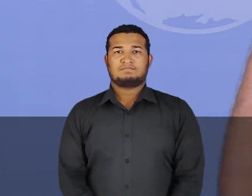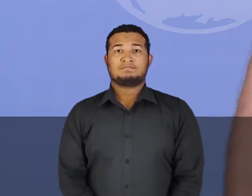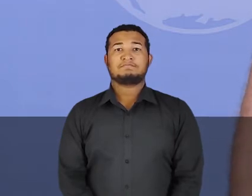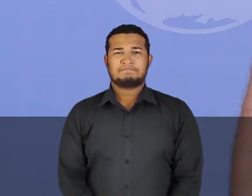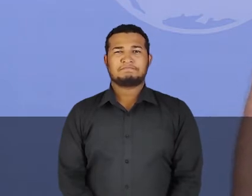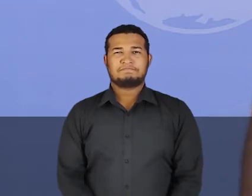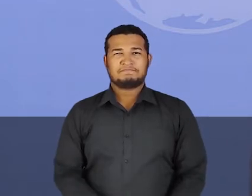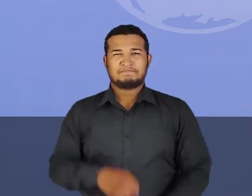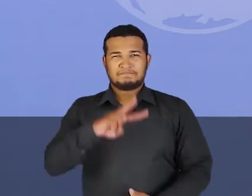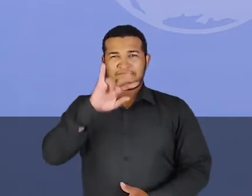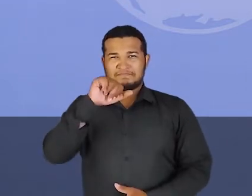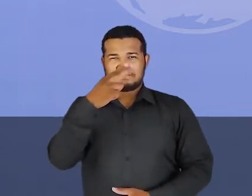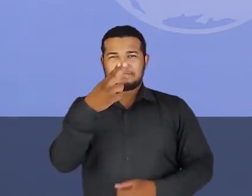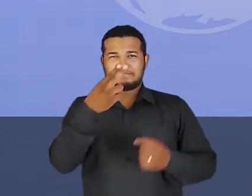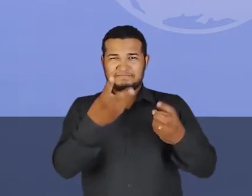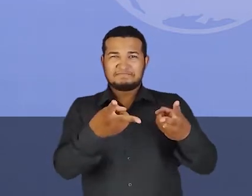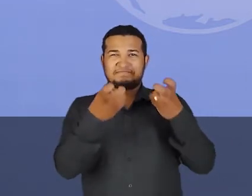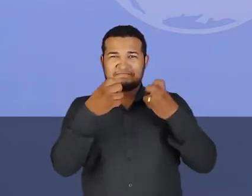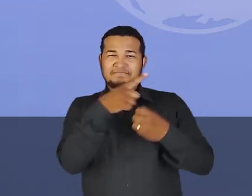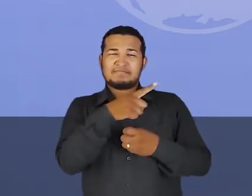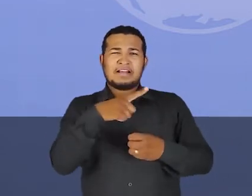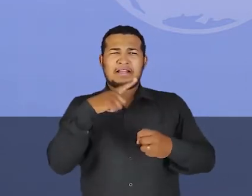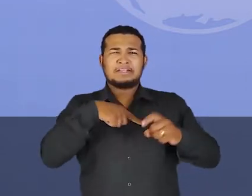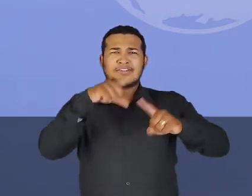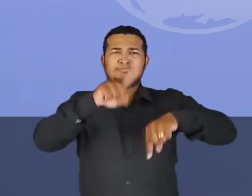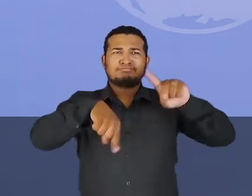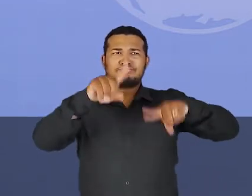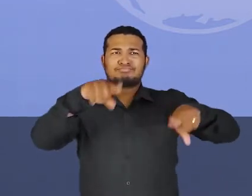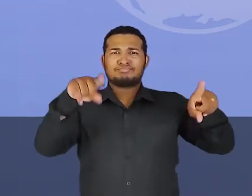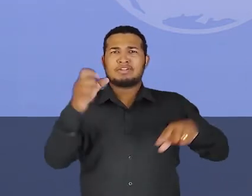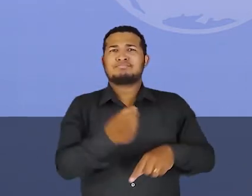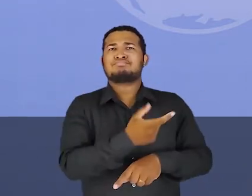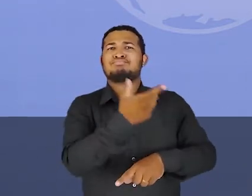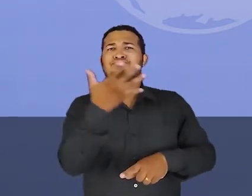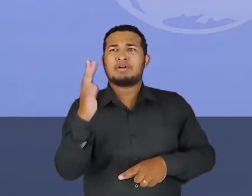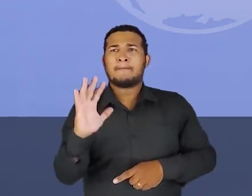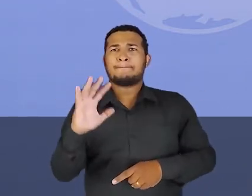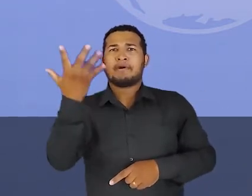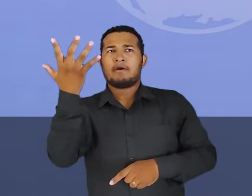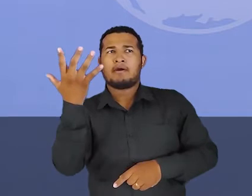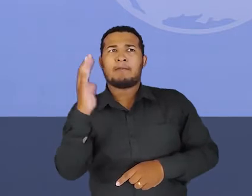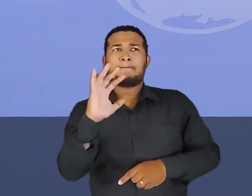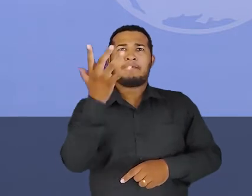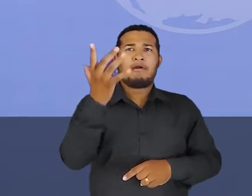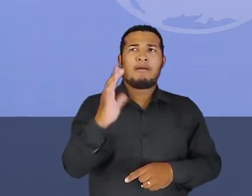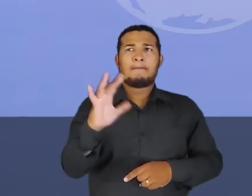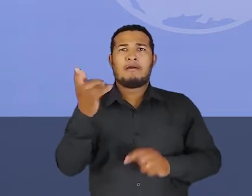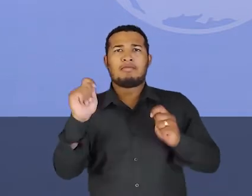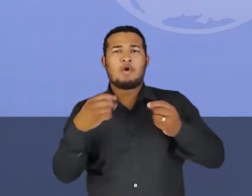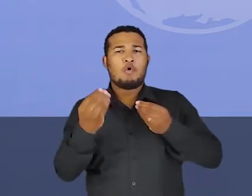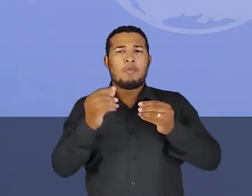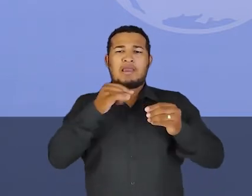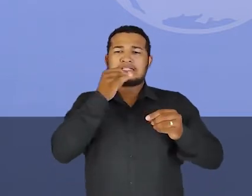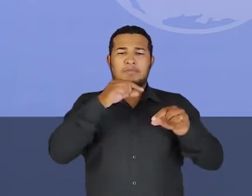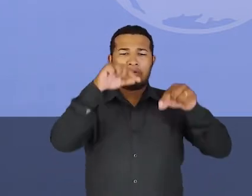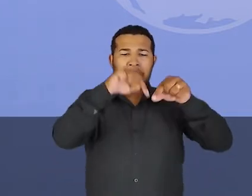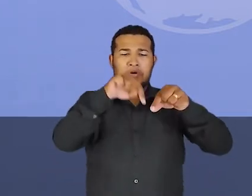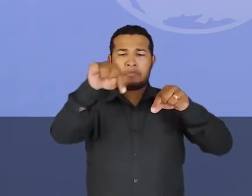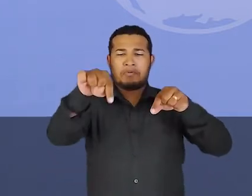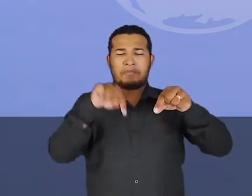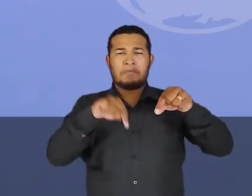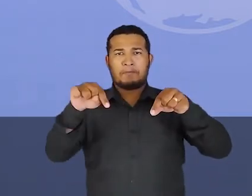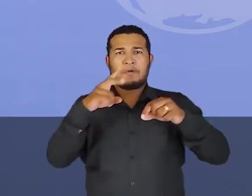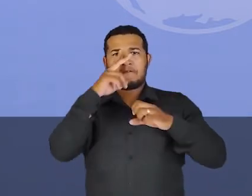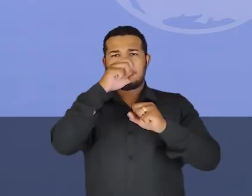Você consegue observar quantas variáveis, quantas situações de contra-ataque, posicionamento da defesa, força